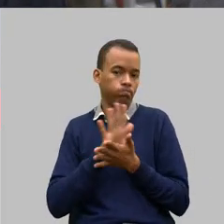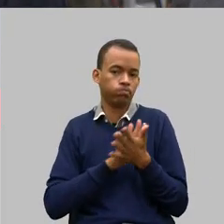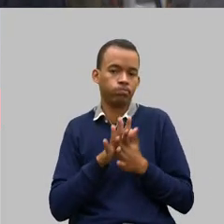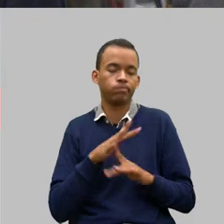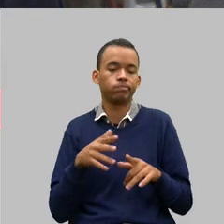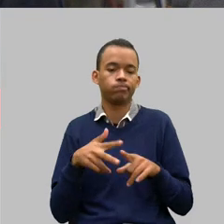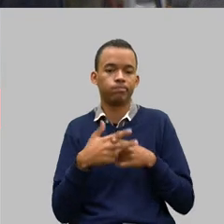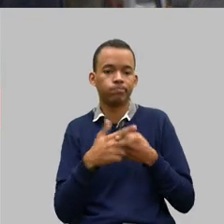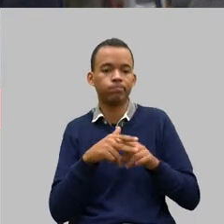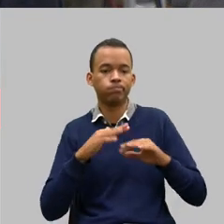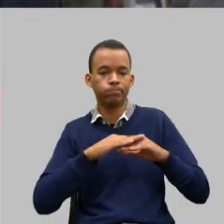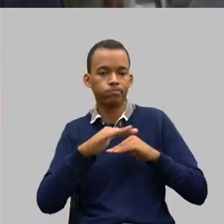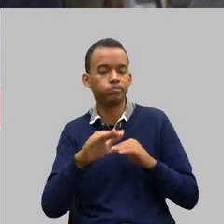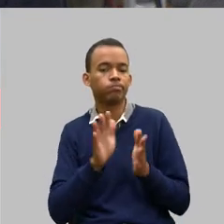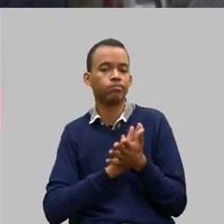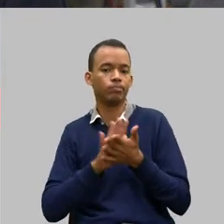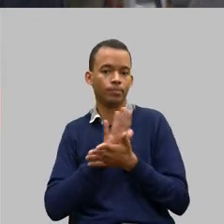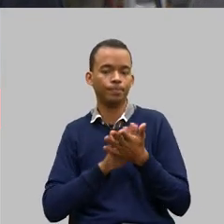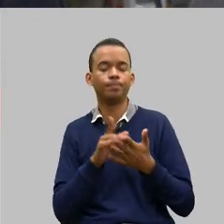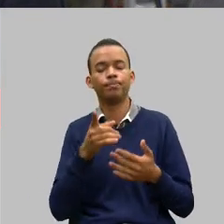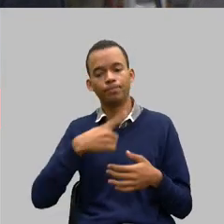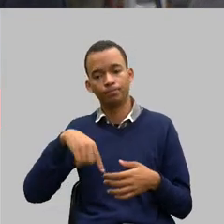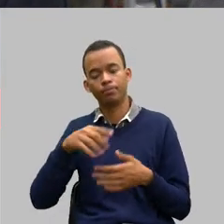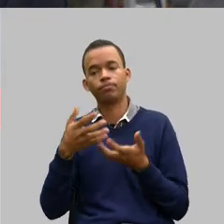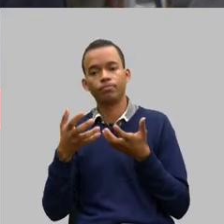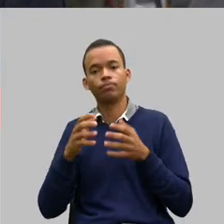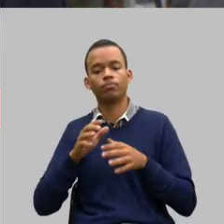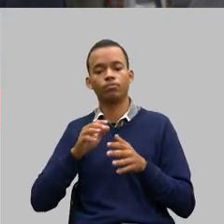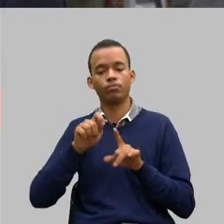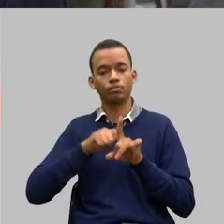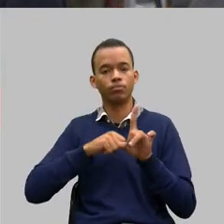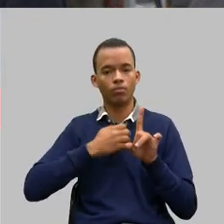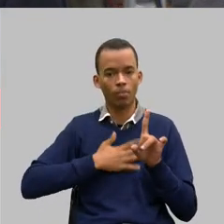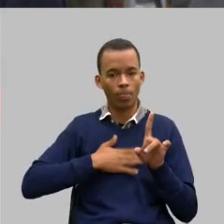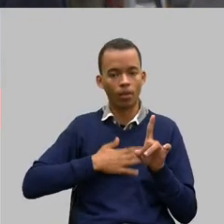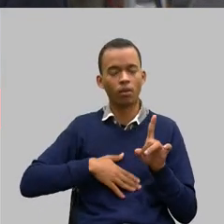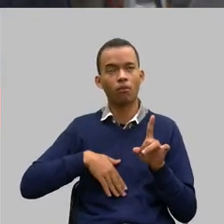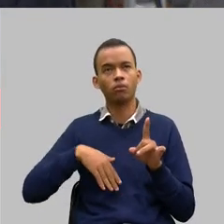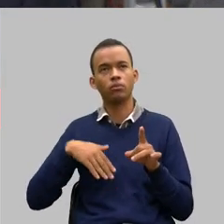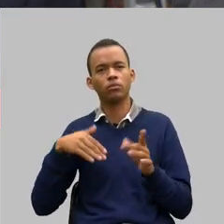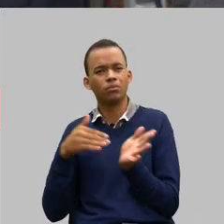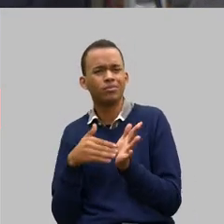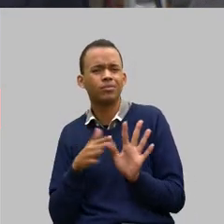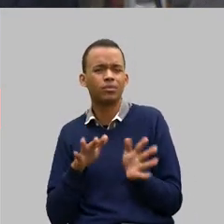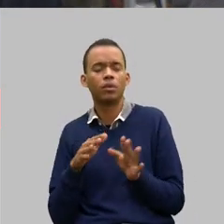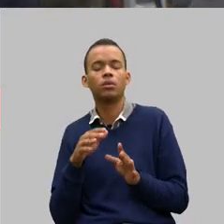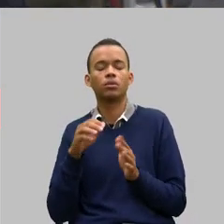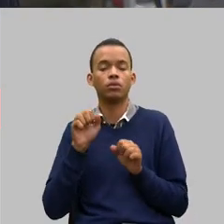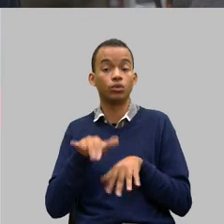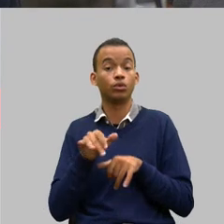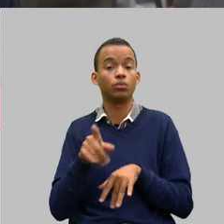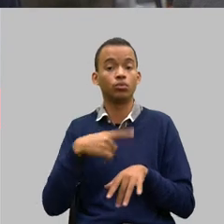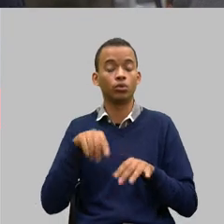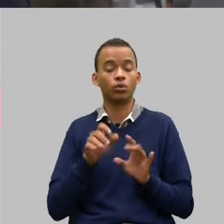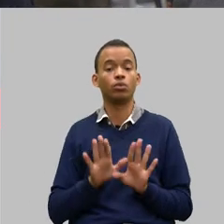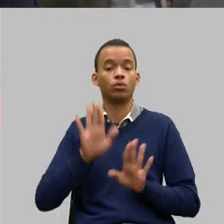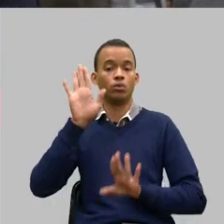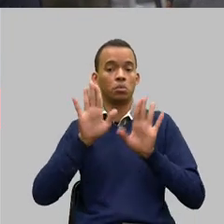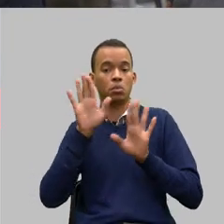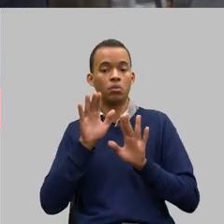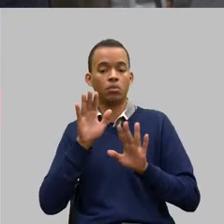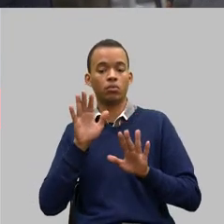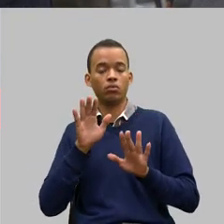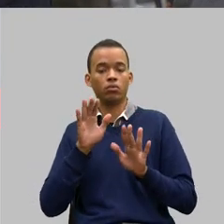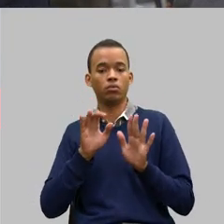eh licitos ao final do mês de agosto começo de setembro também essas obras e Ouro Preto ouro branco Secretário é importante a gente